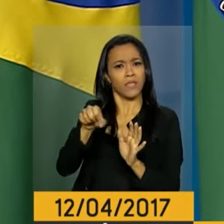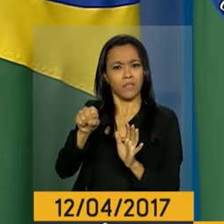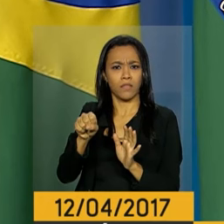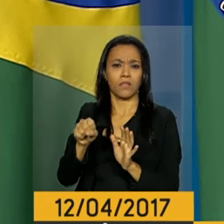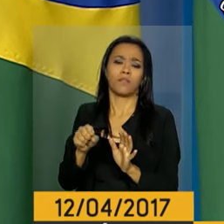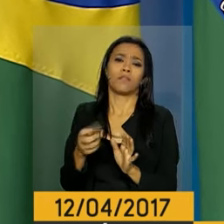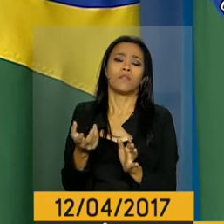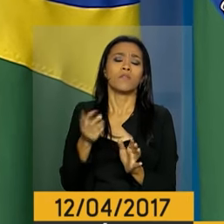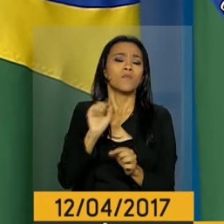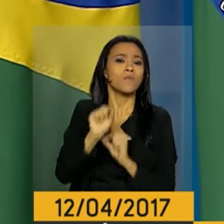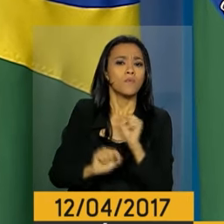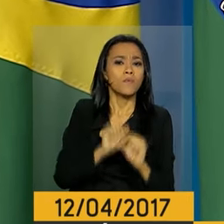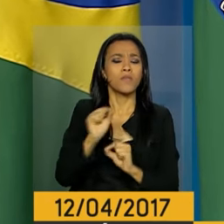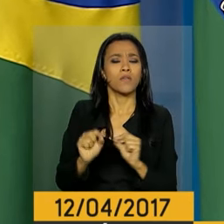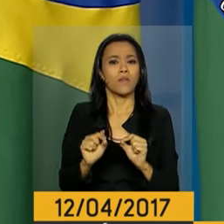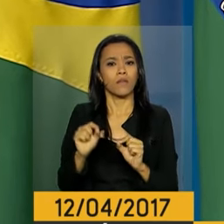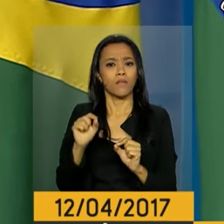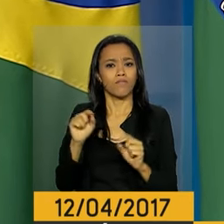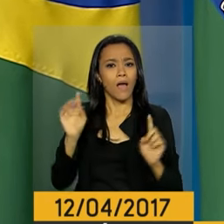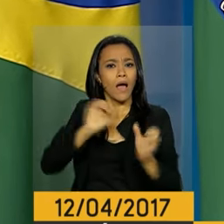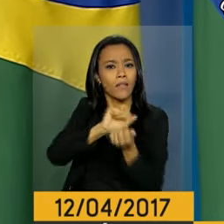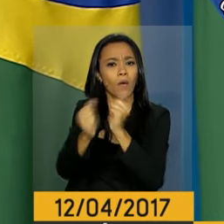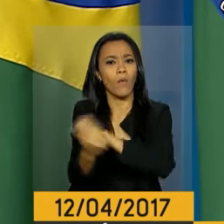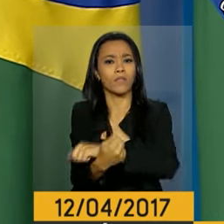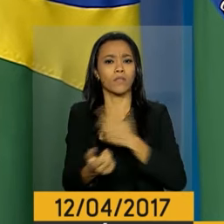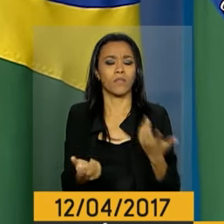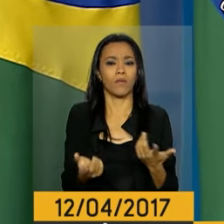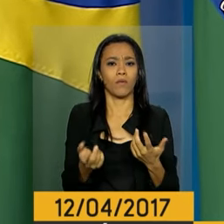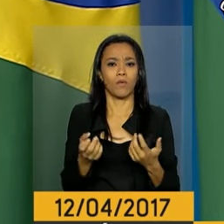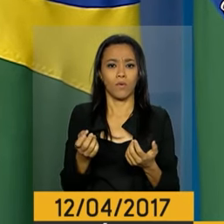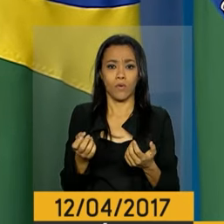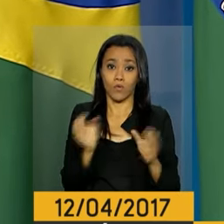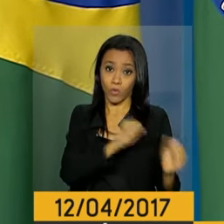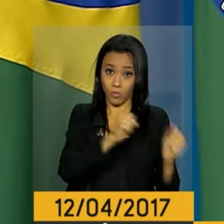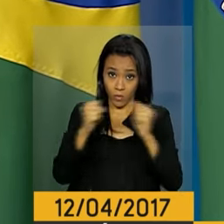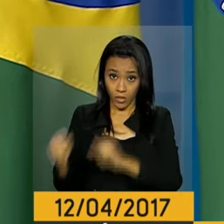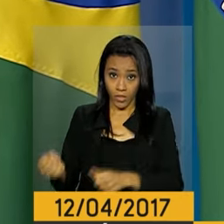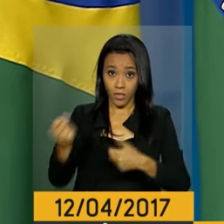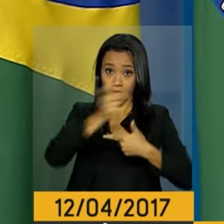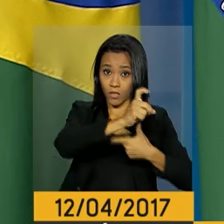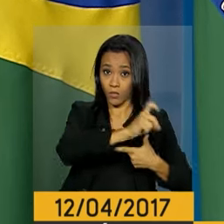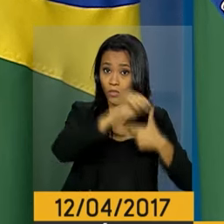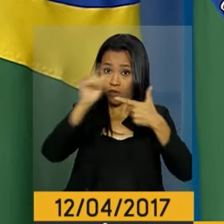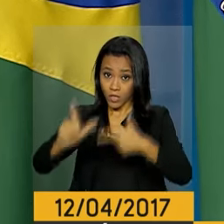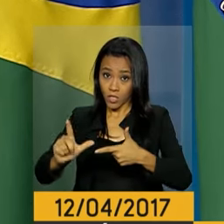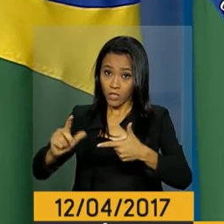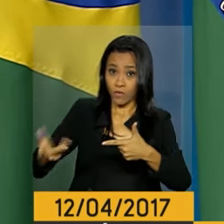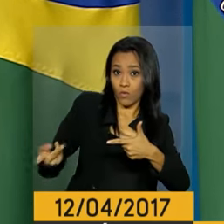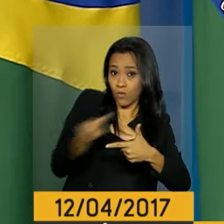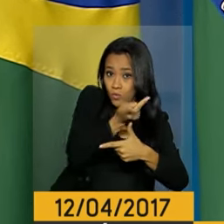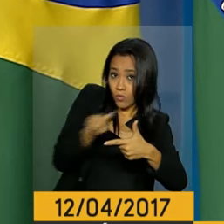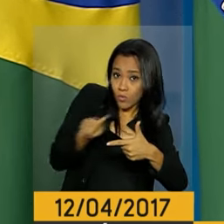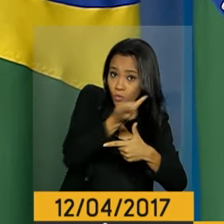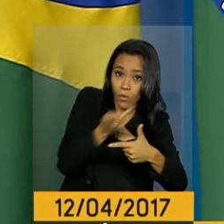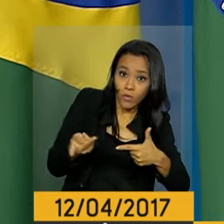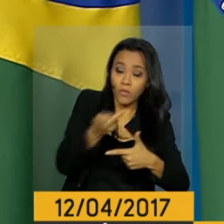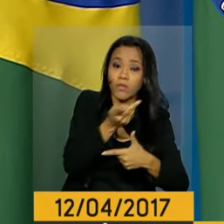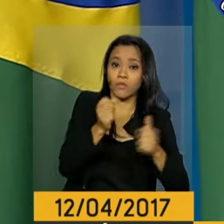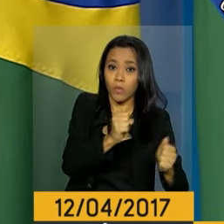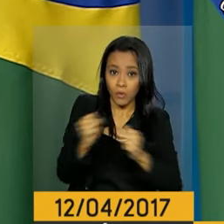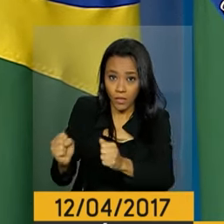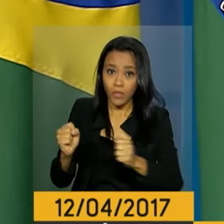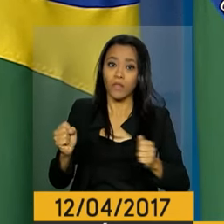sempre na conjugação de esforços entre o executivo e o legislativo que são as duas entidades que na verdade